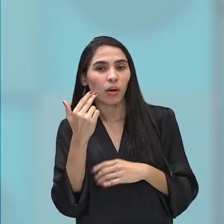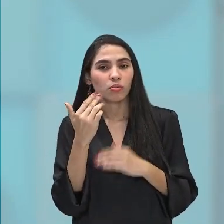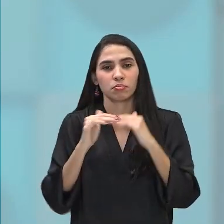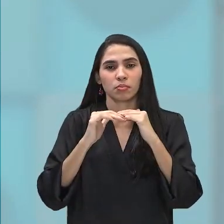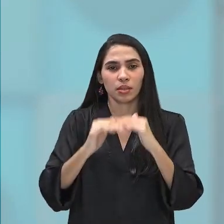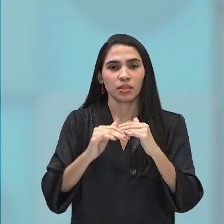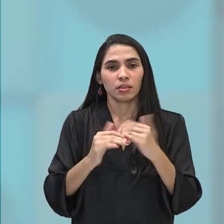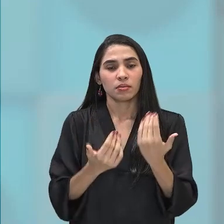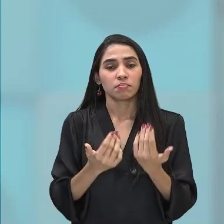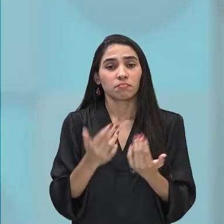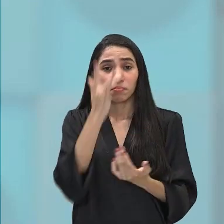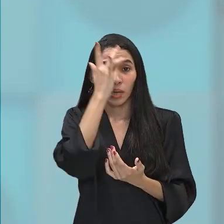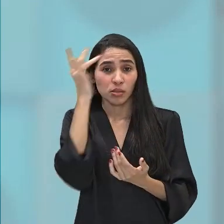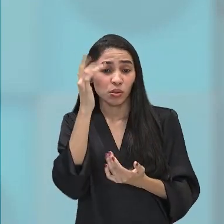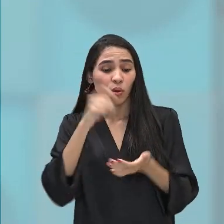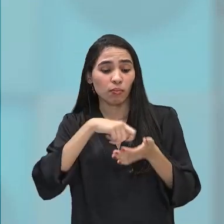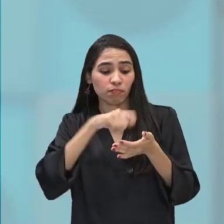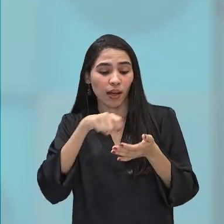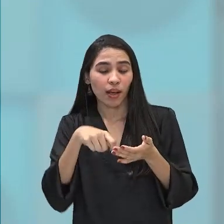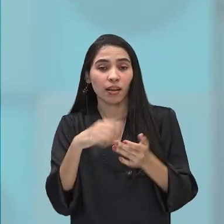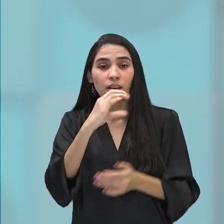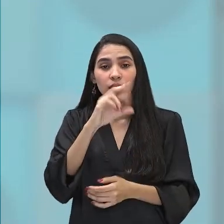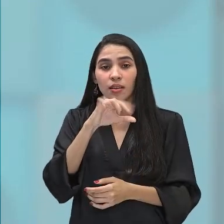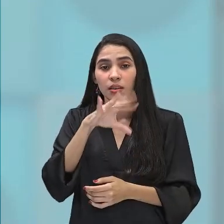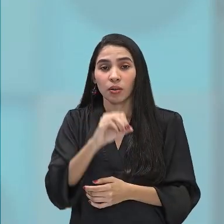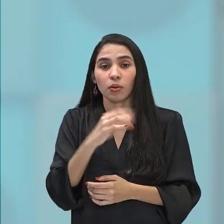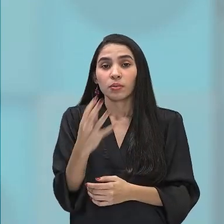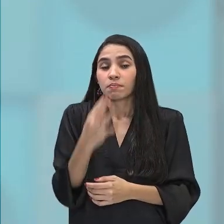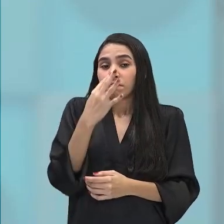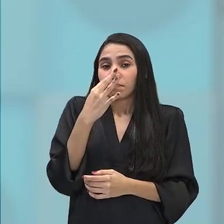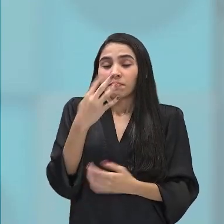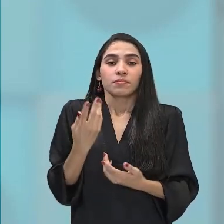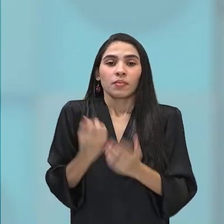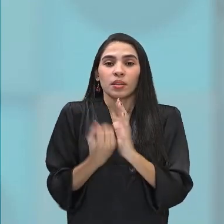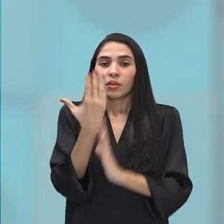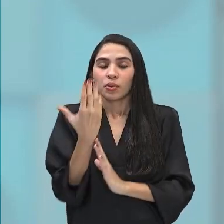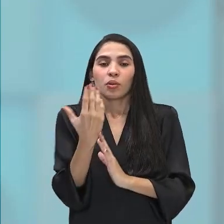históricos, mas com o passar do tempo foi evoluindo e se